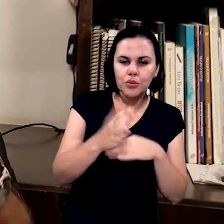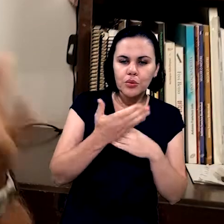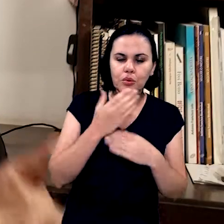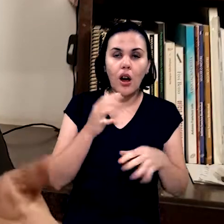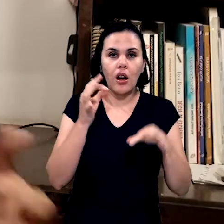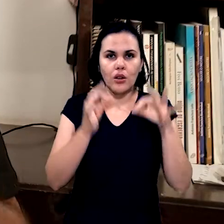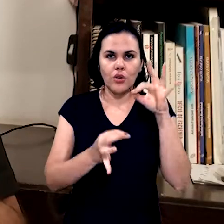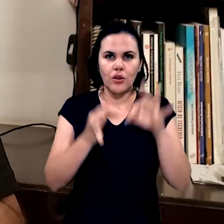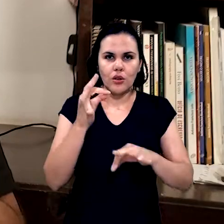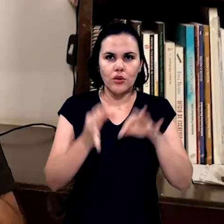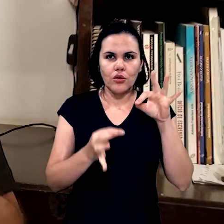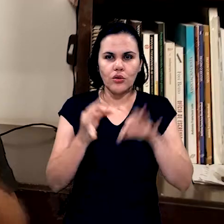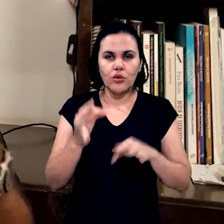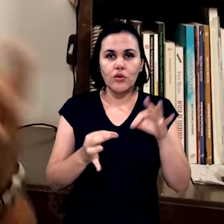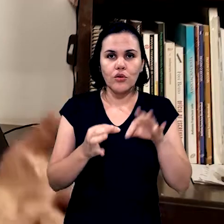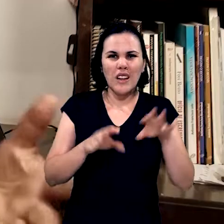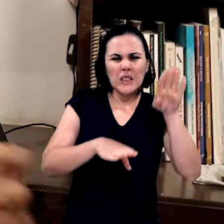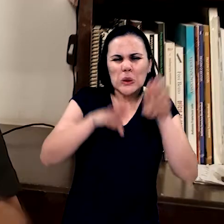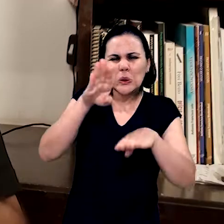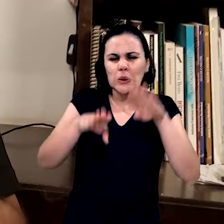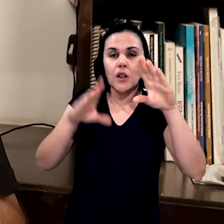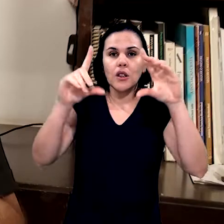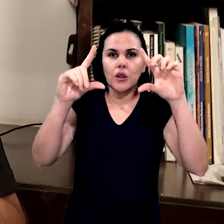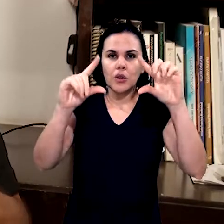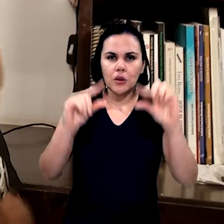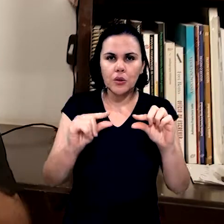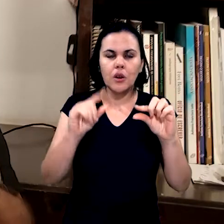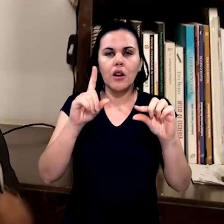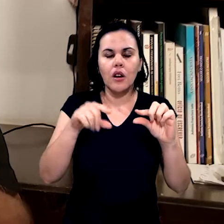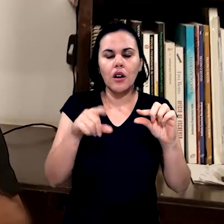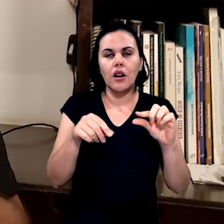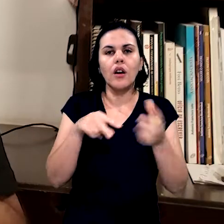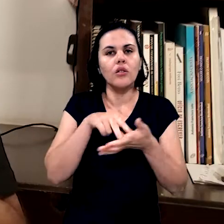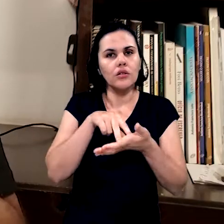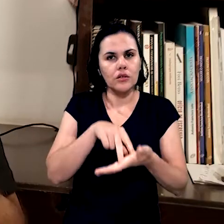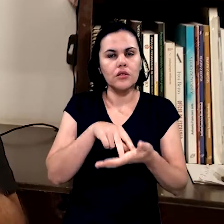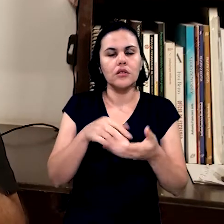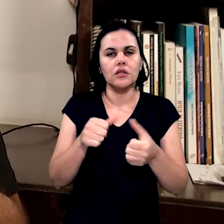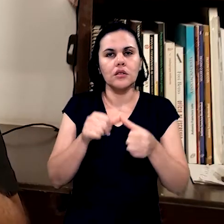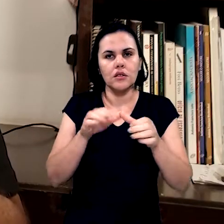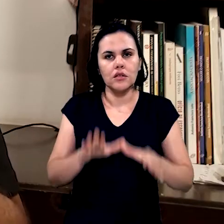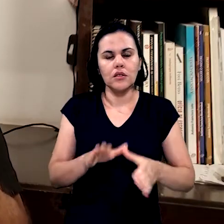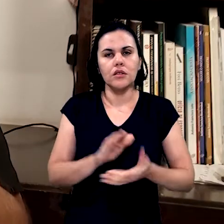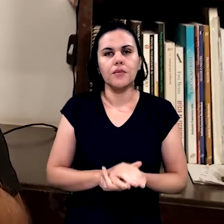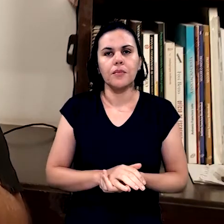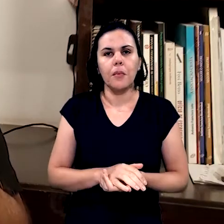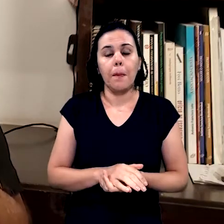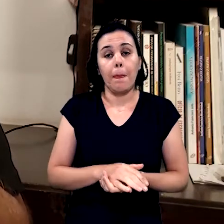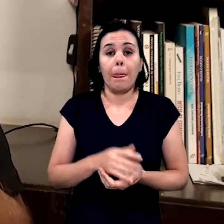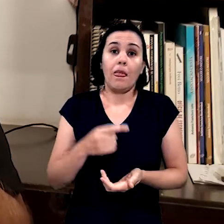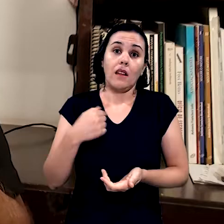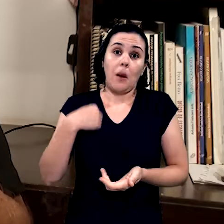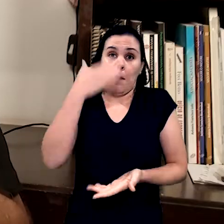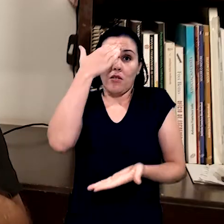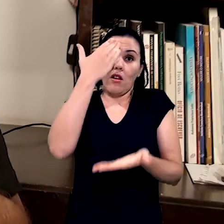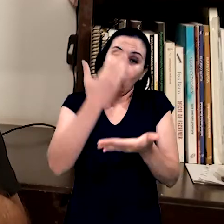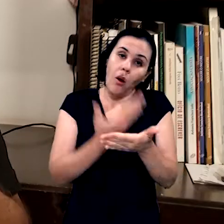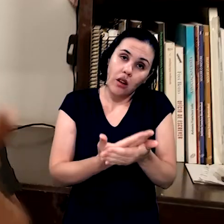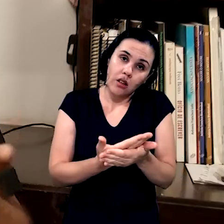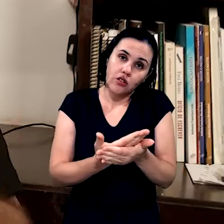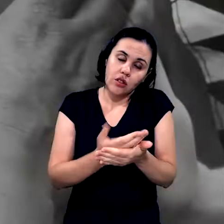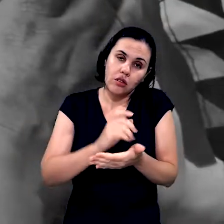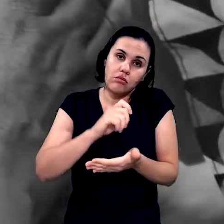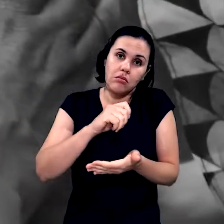fraternidade, a justiça, a diminuição das desigualdades. Isso é o que está presente e, e que pelo menos me move